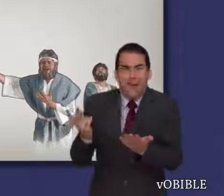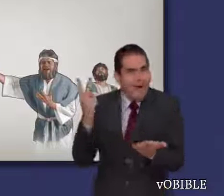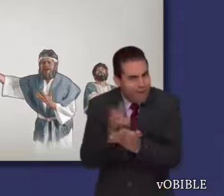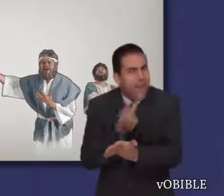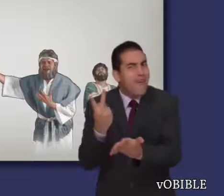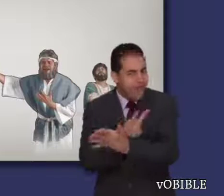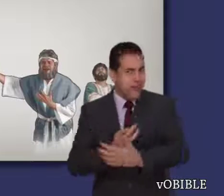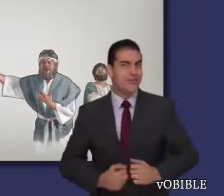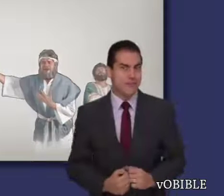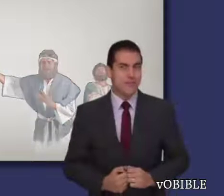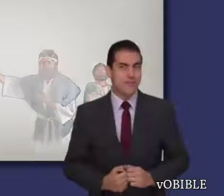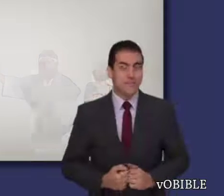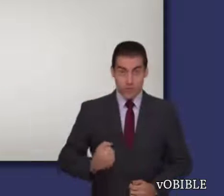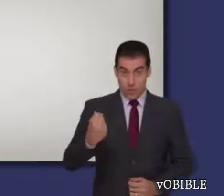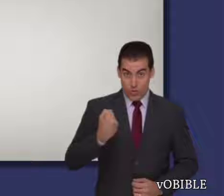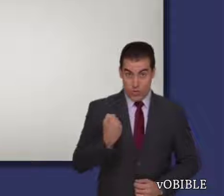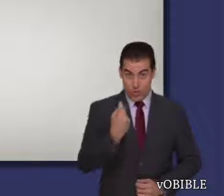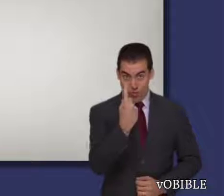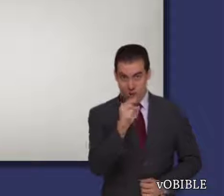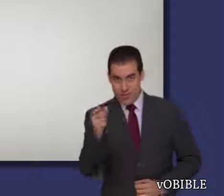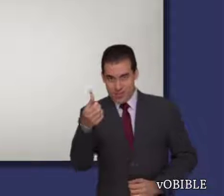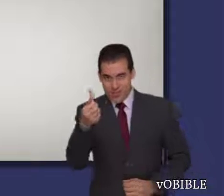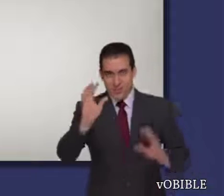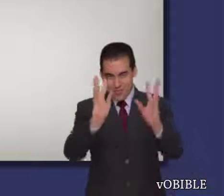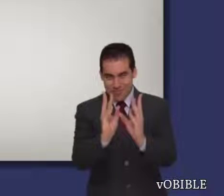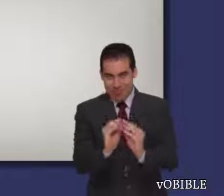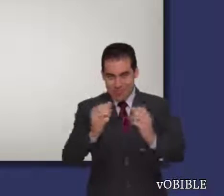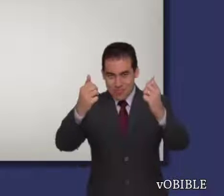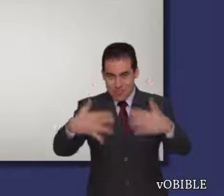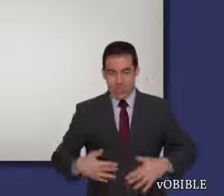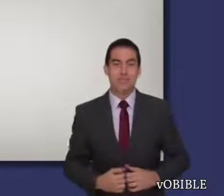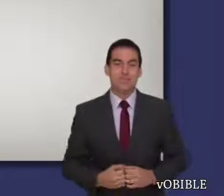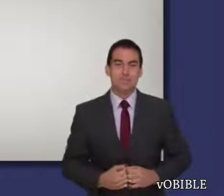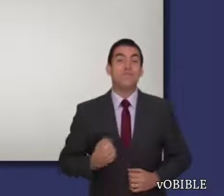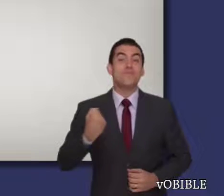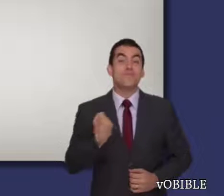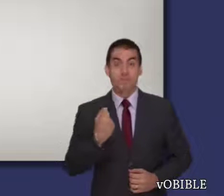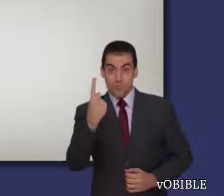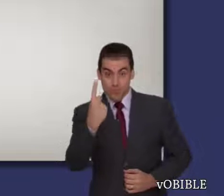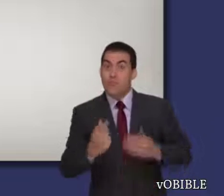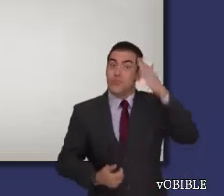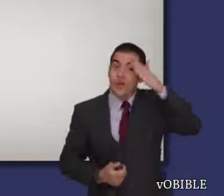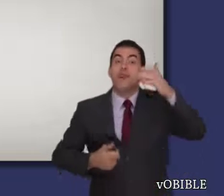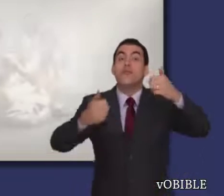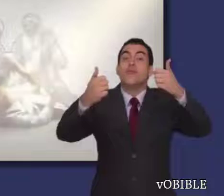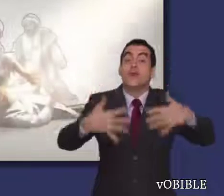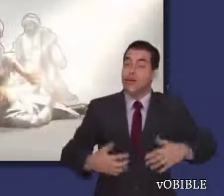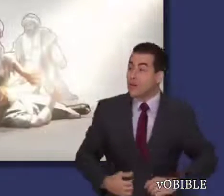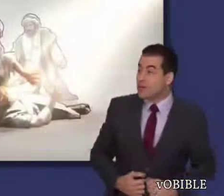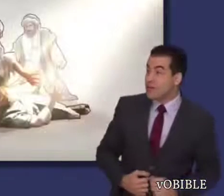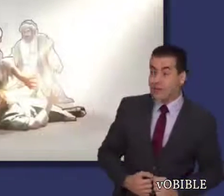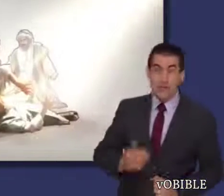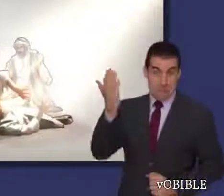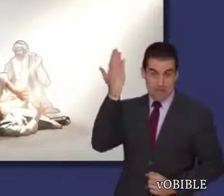falsos instrutores. A carta aos Gálatas tem 6 capítulos. No capítulo 1, Paulo